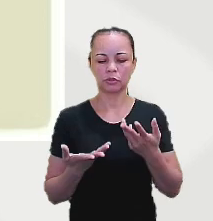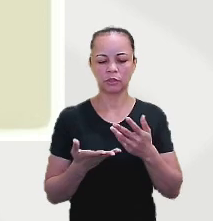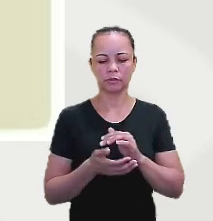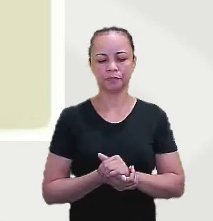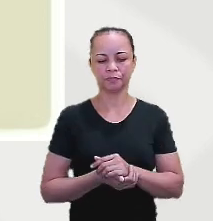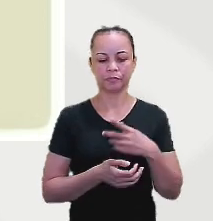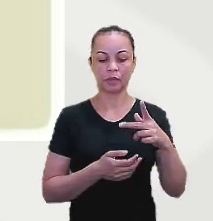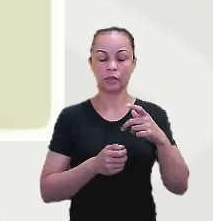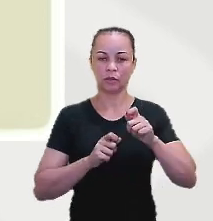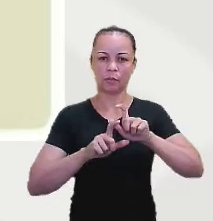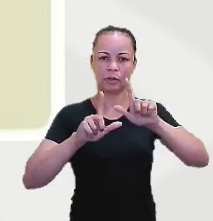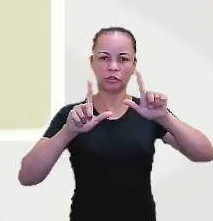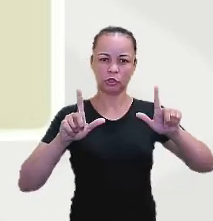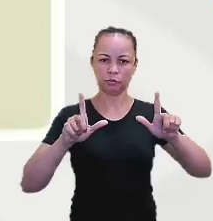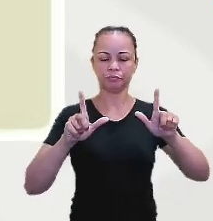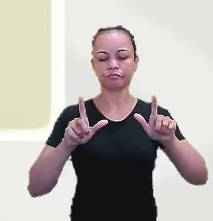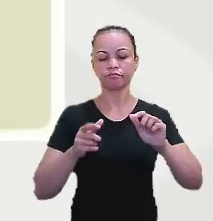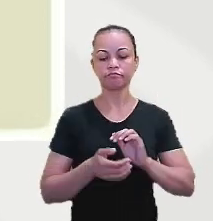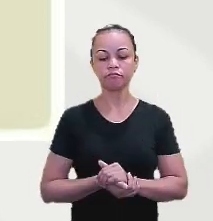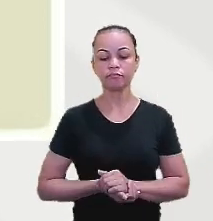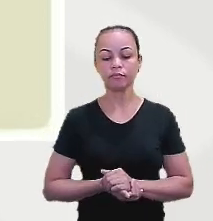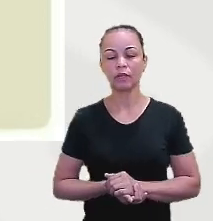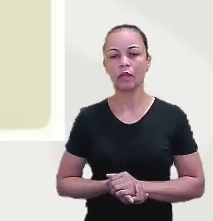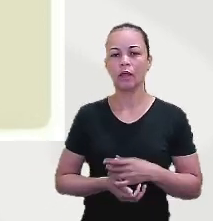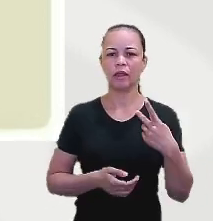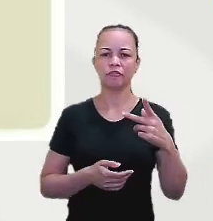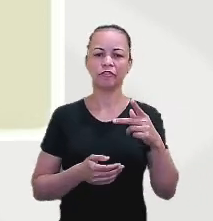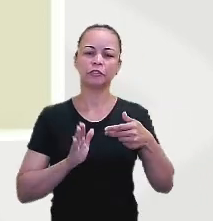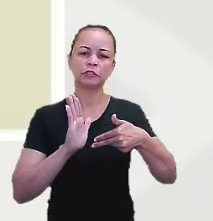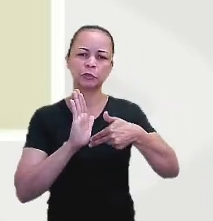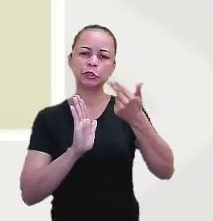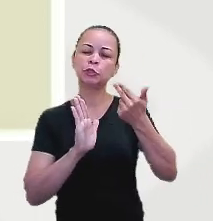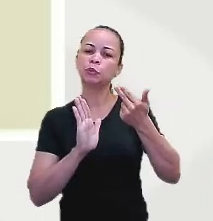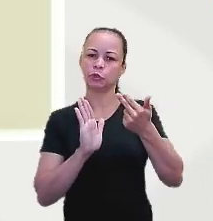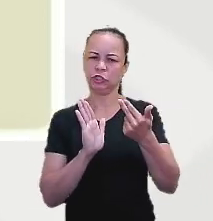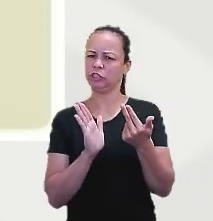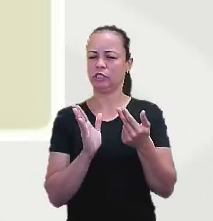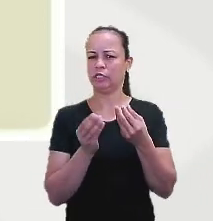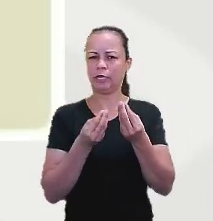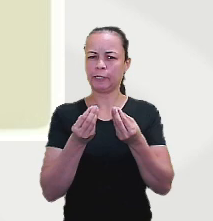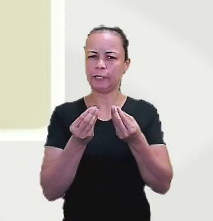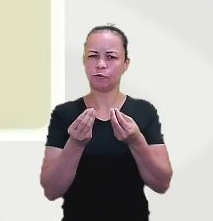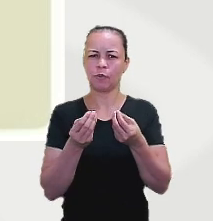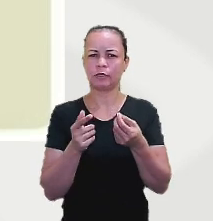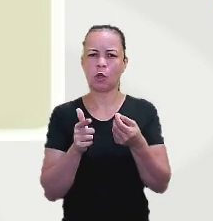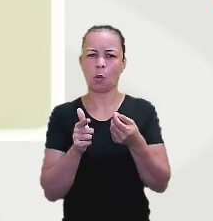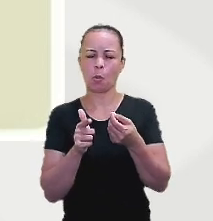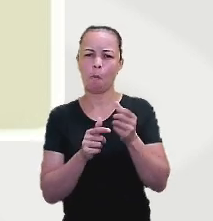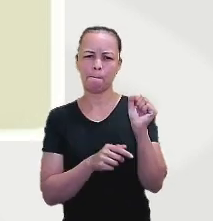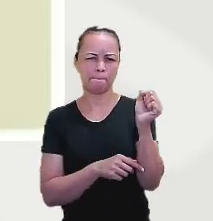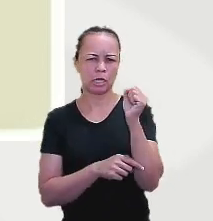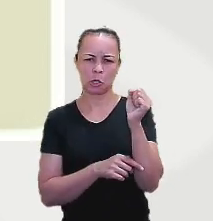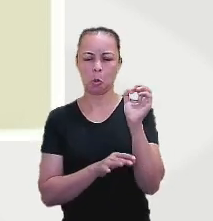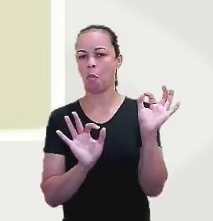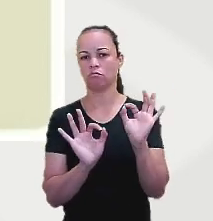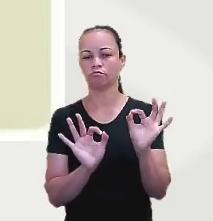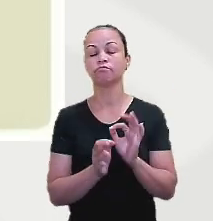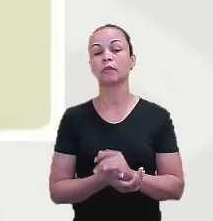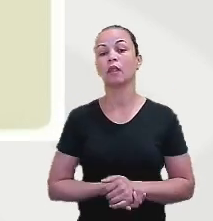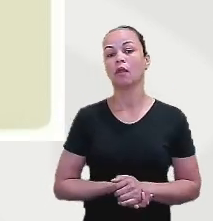de uma cápsula, é feita através de uma cirurgia que muitas vezes não é tão invasiva. Já quando eu penso em